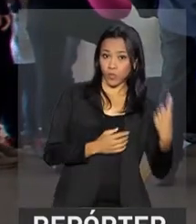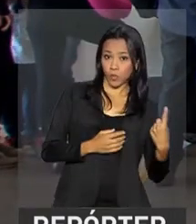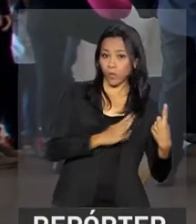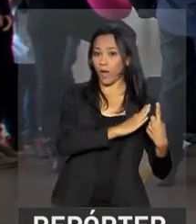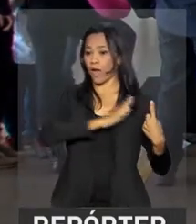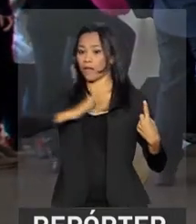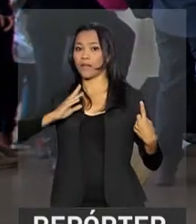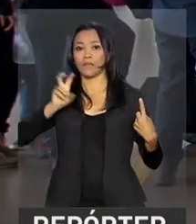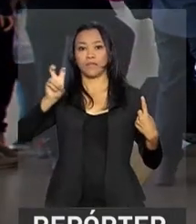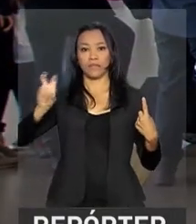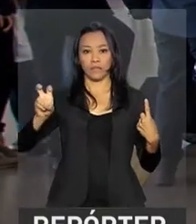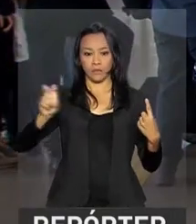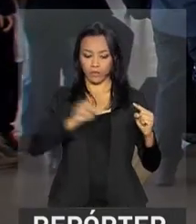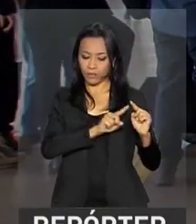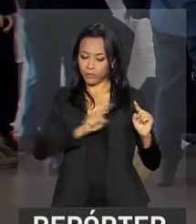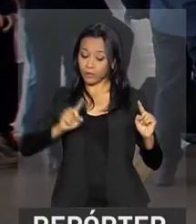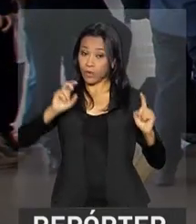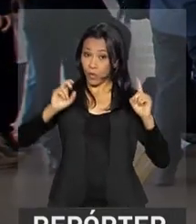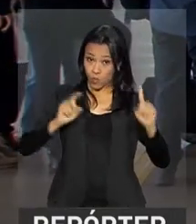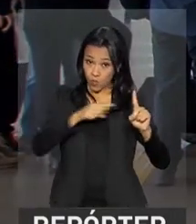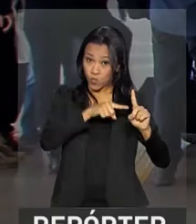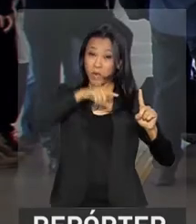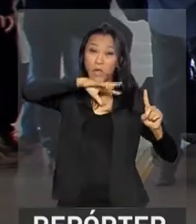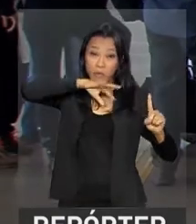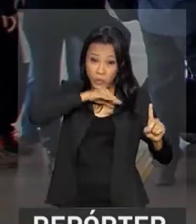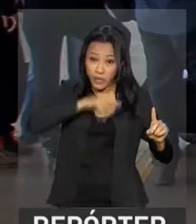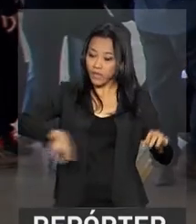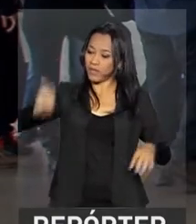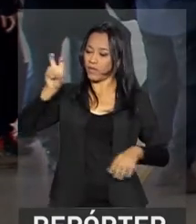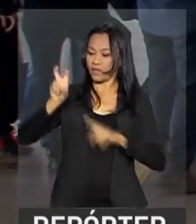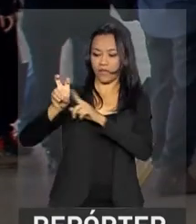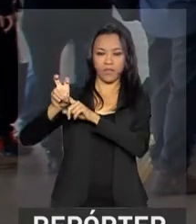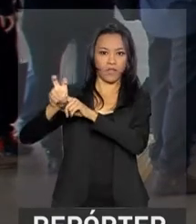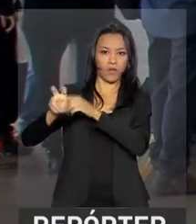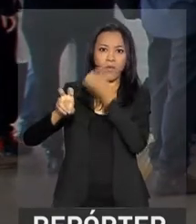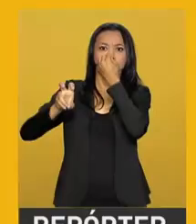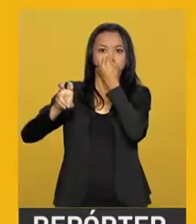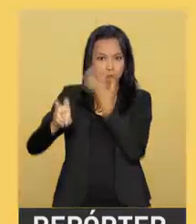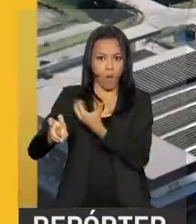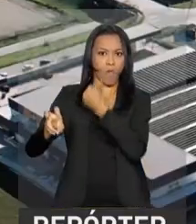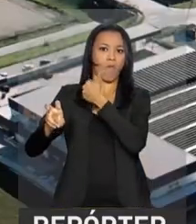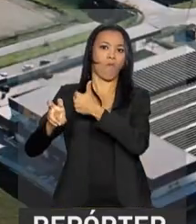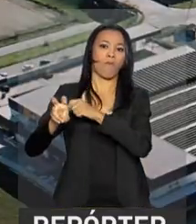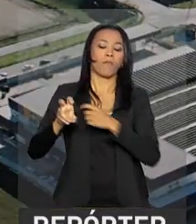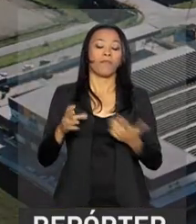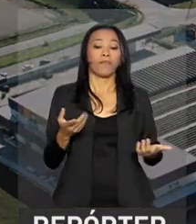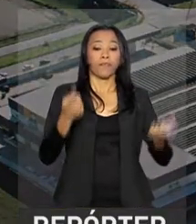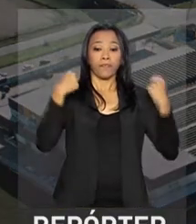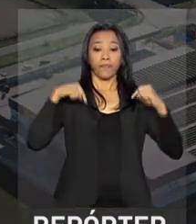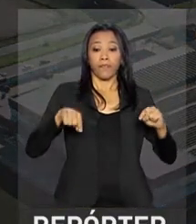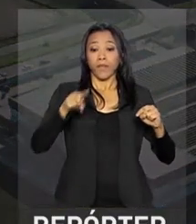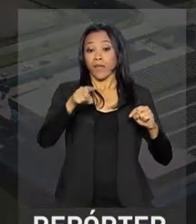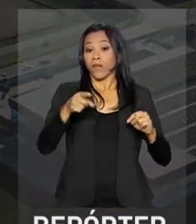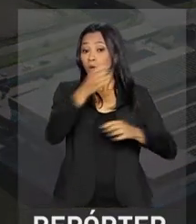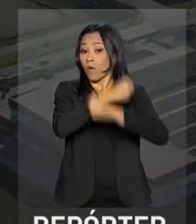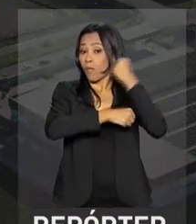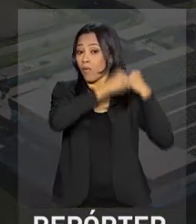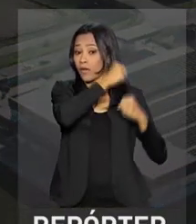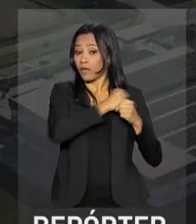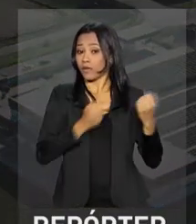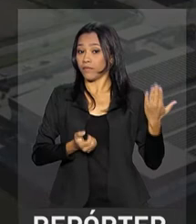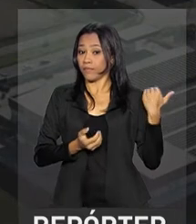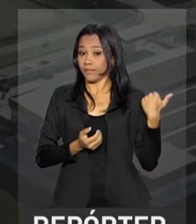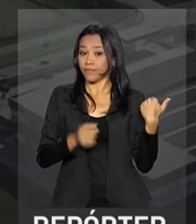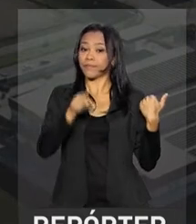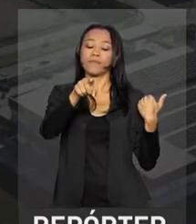a 5 em que um é muito ruim e 5 representa muito bom já na alta temporada anterior o índice